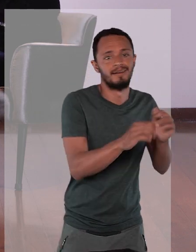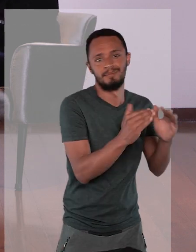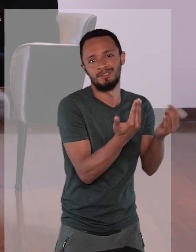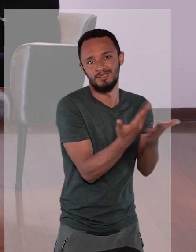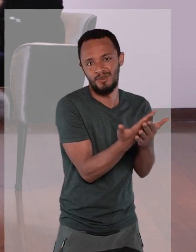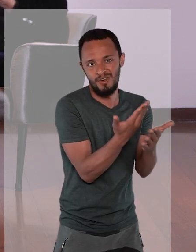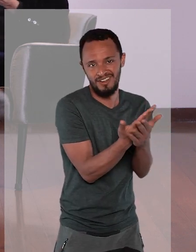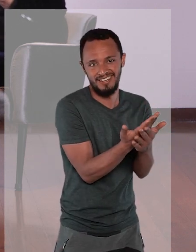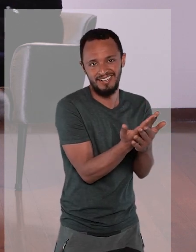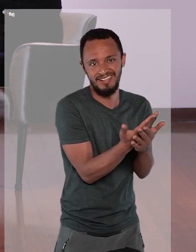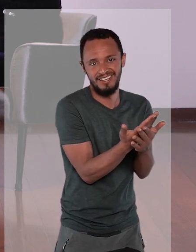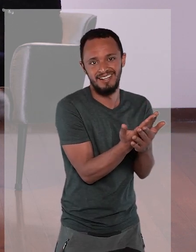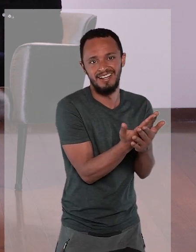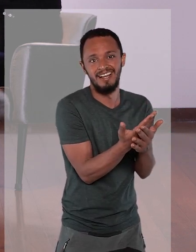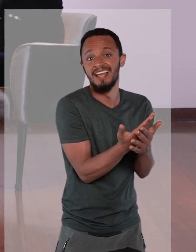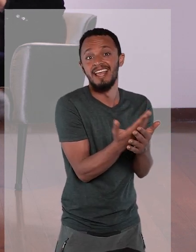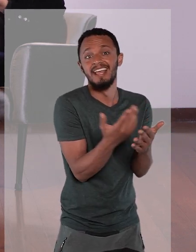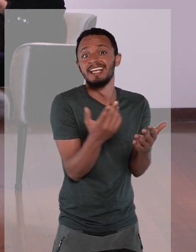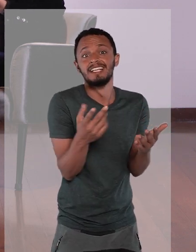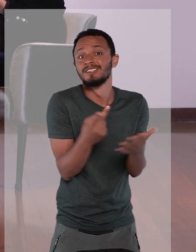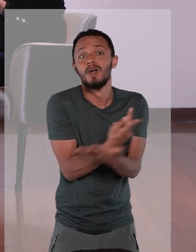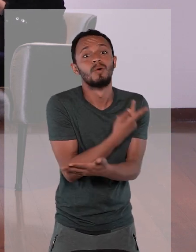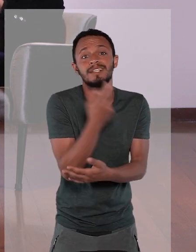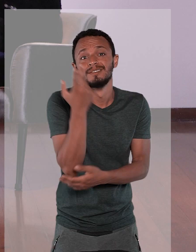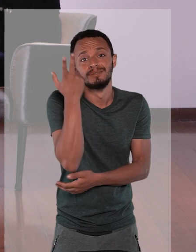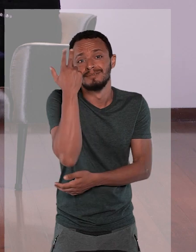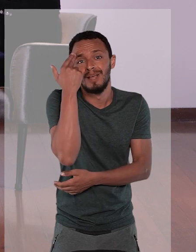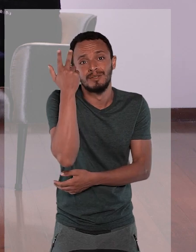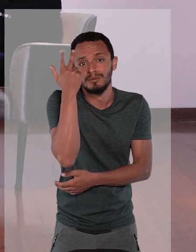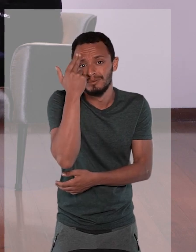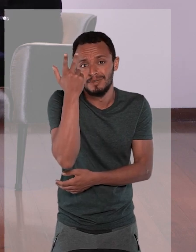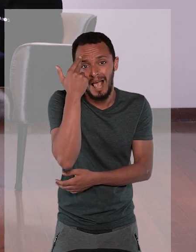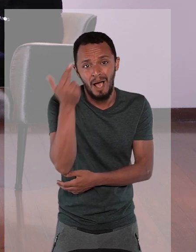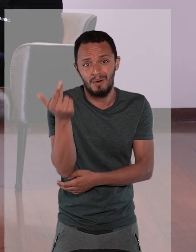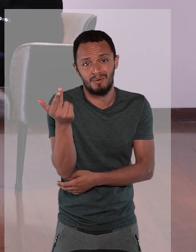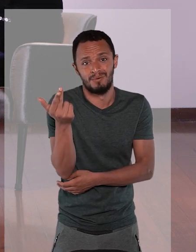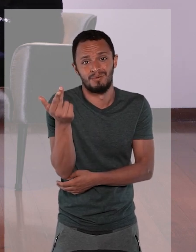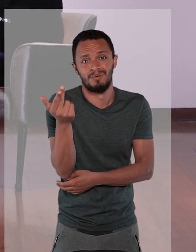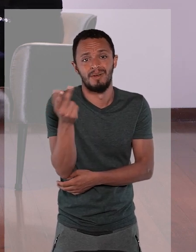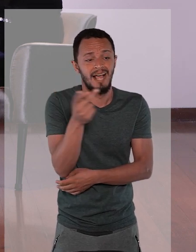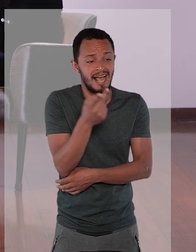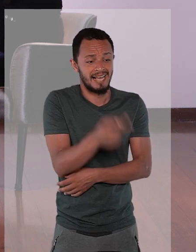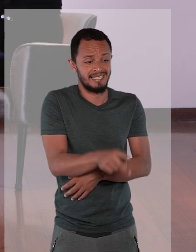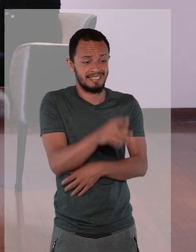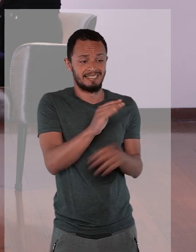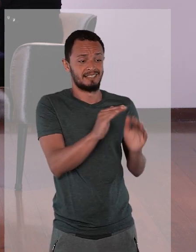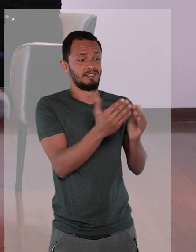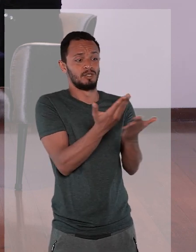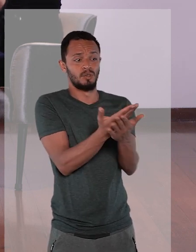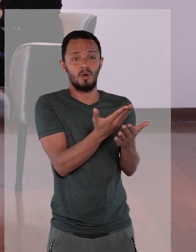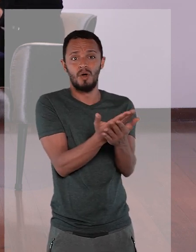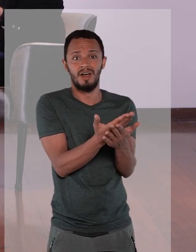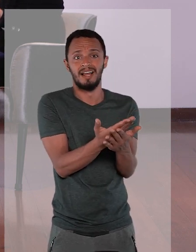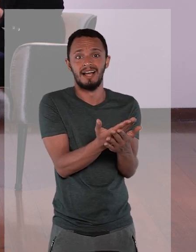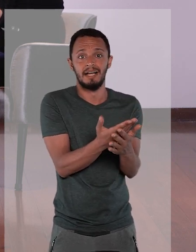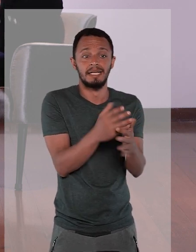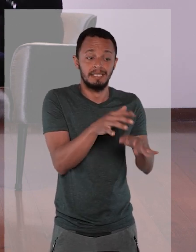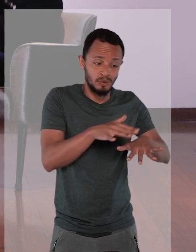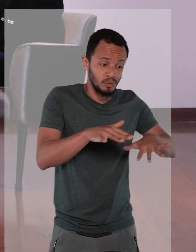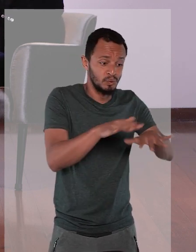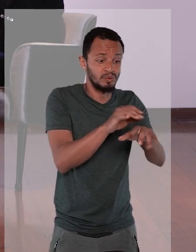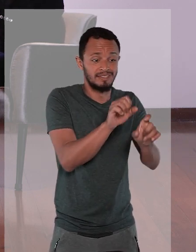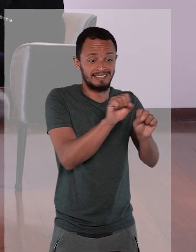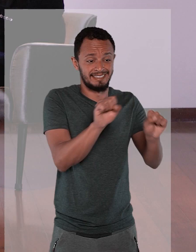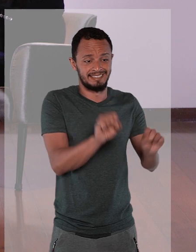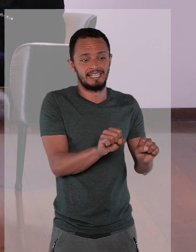a cadeia epidemiológica da qual a escola está inserida nela, né, nunca foi discutida. E